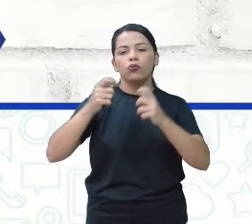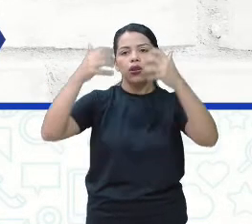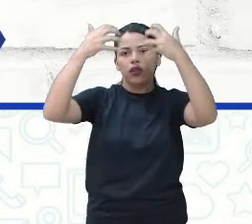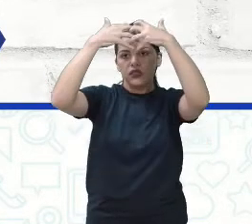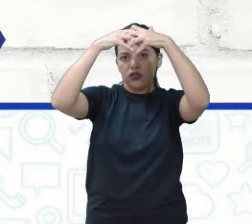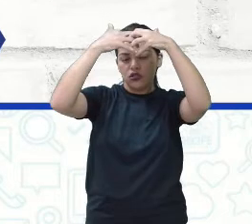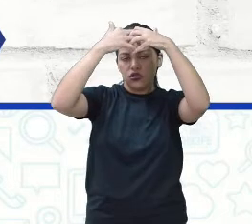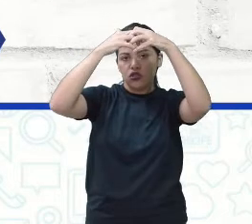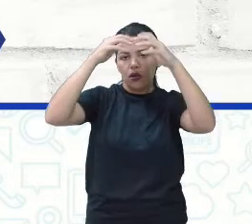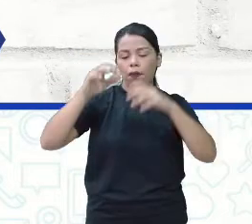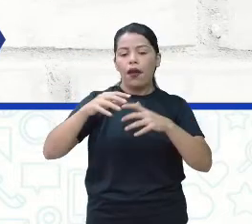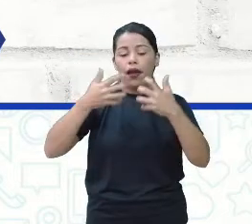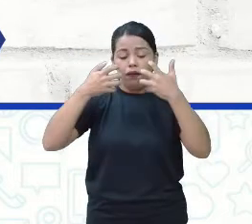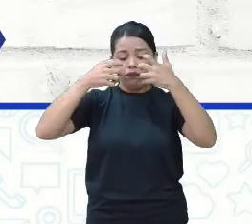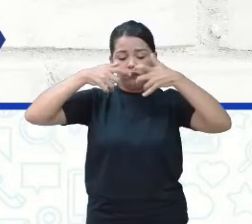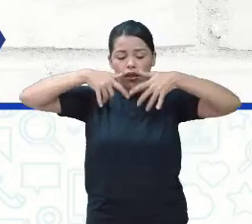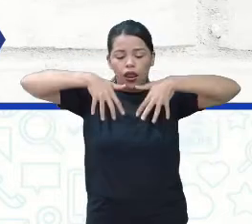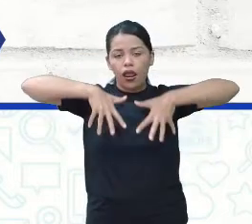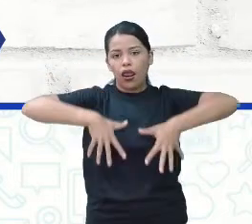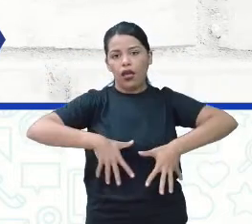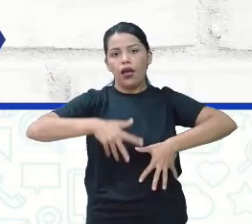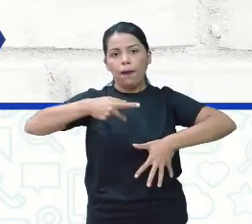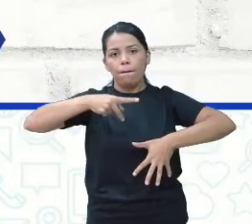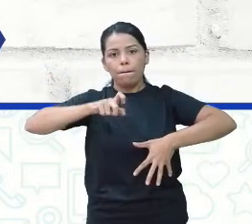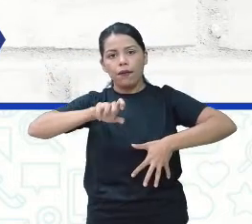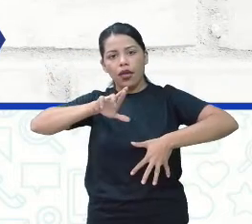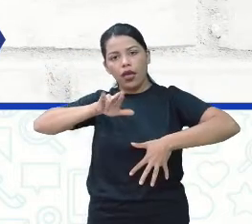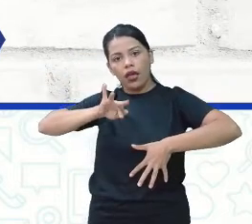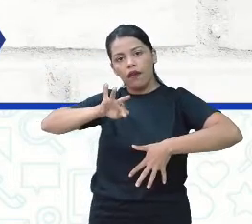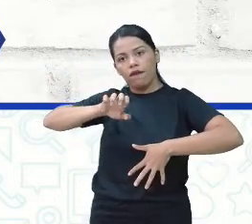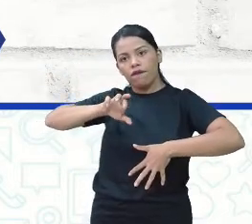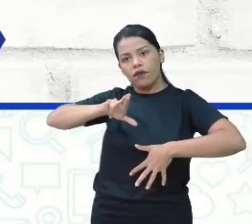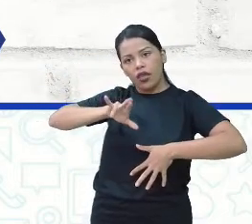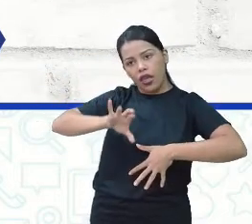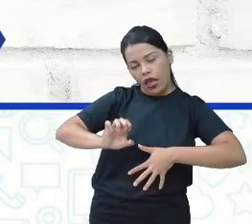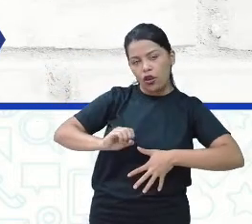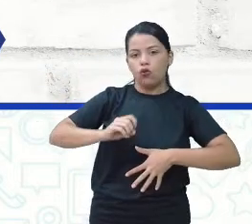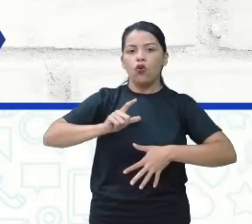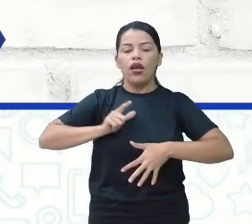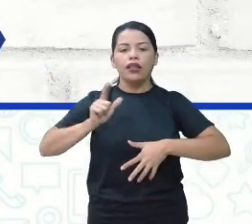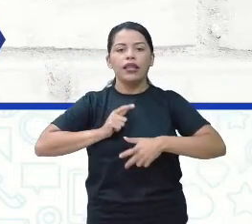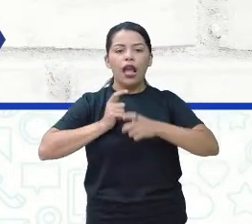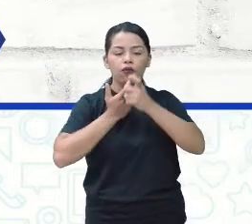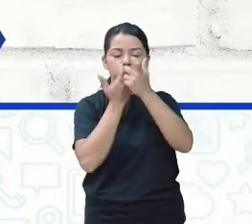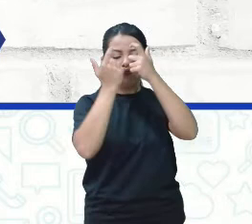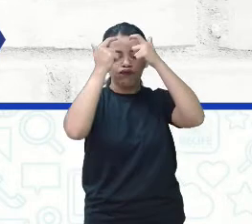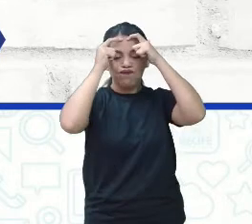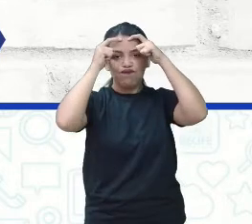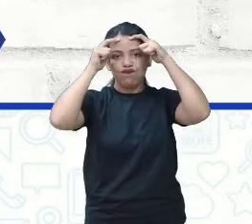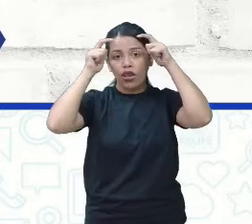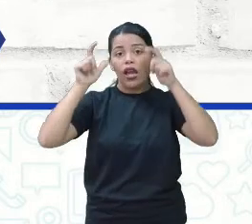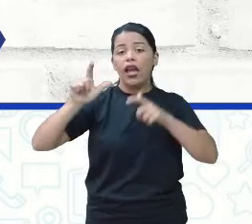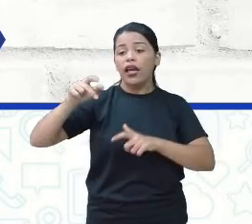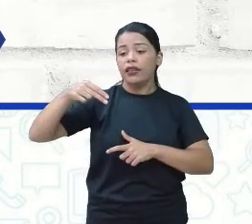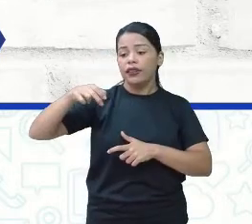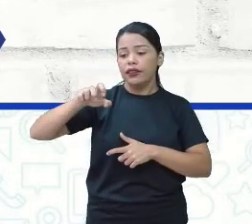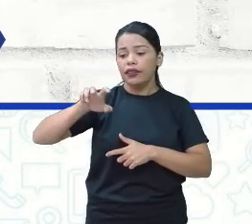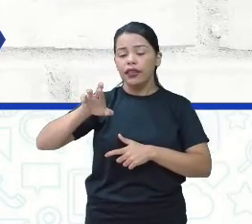o autônomo e o somático. O autônomo apresentando aí os neurônios motores, né? E eles são aí,